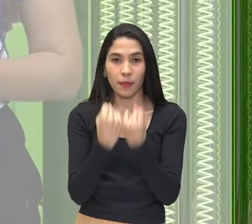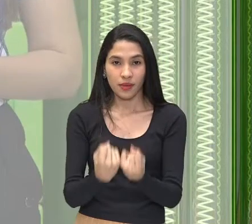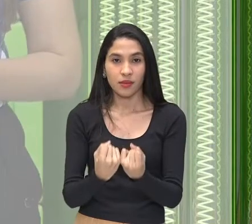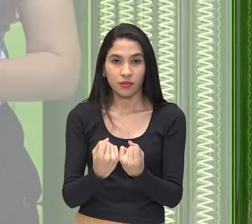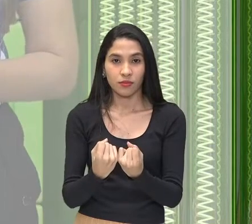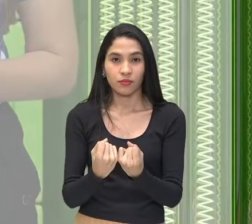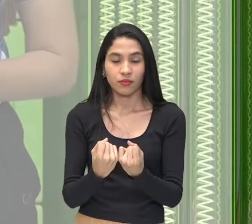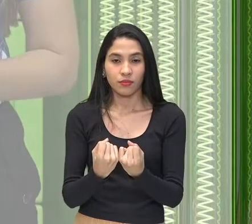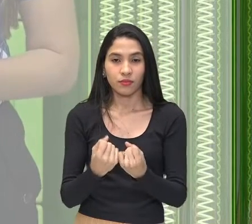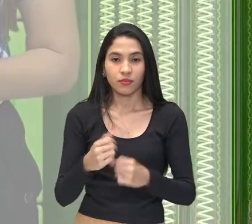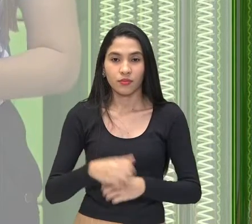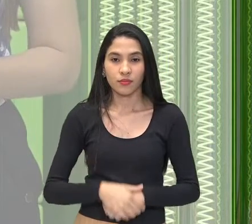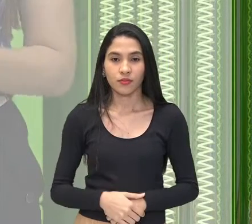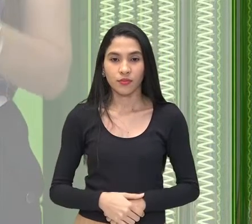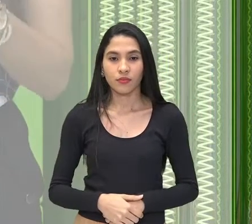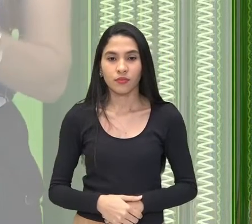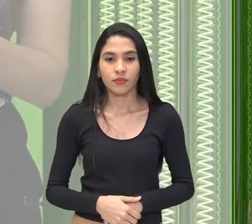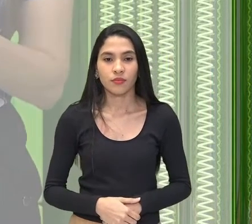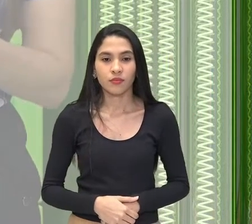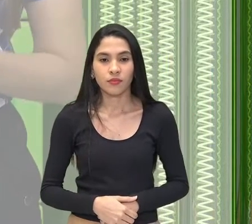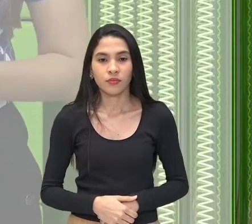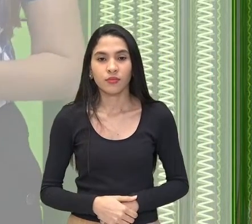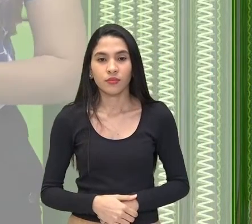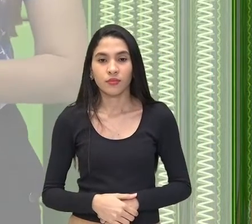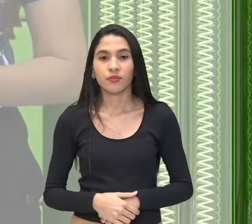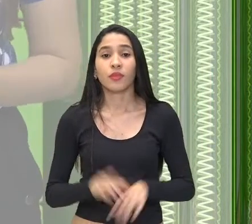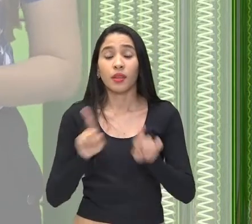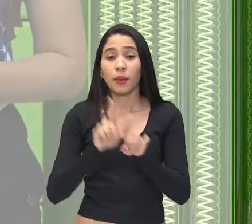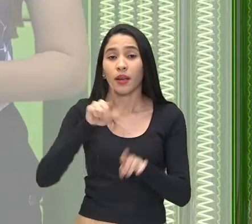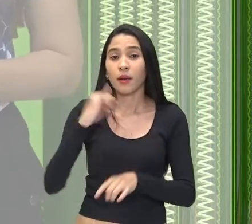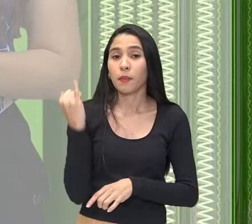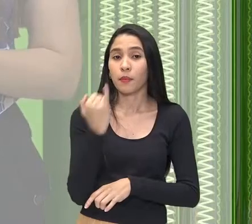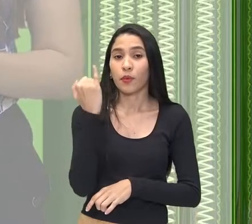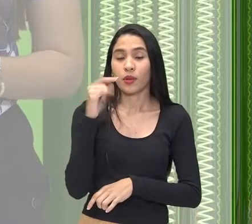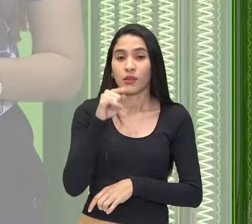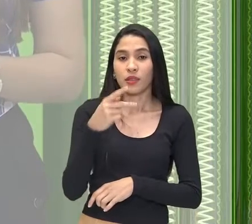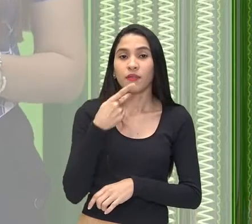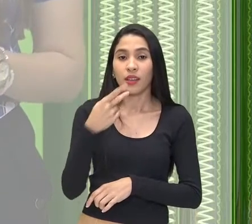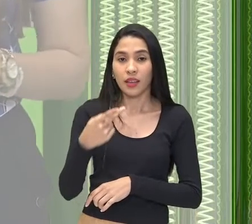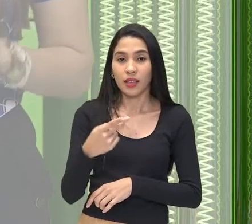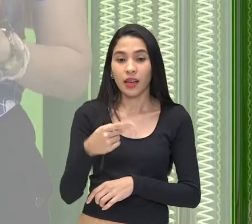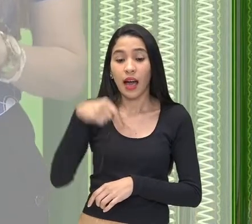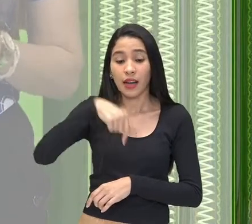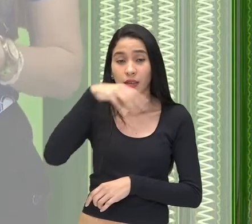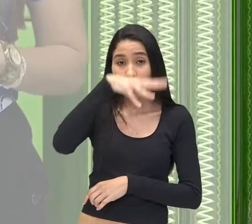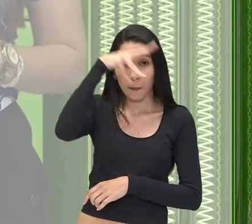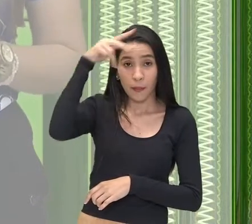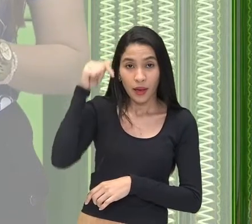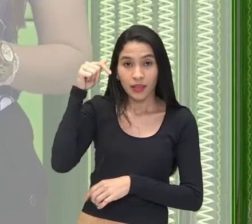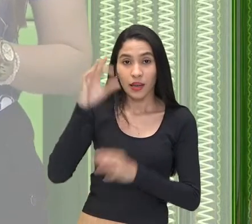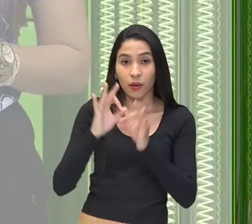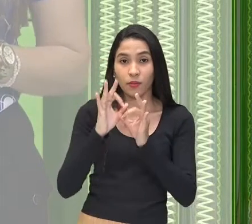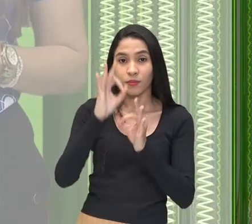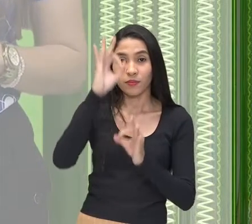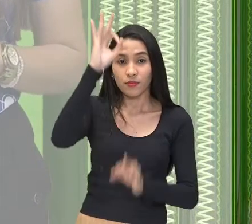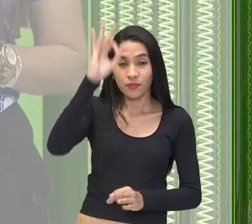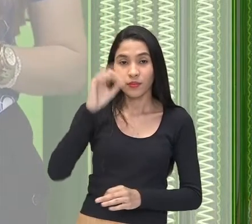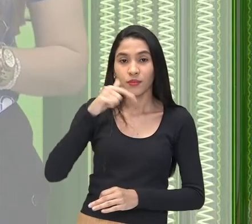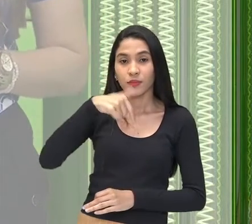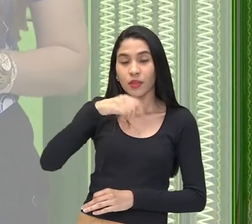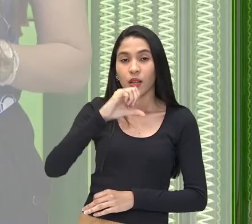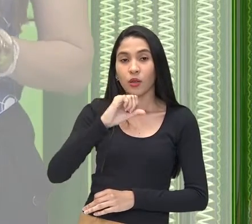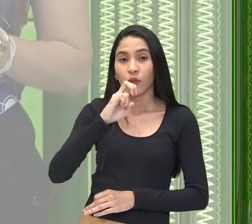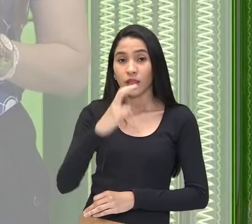pressão atmosférica. E a título de informação, a cidade de Manaus está numa altitude de